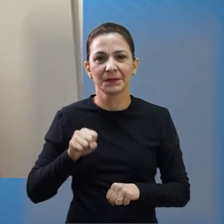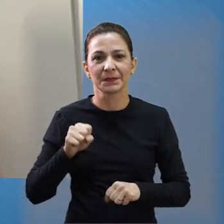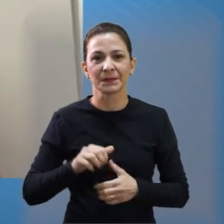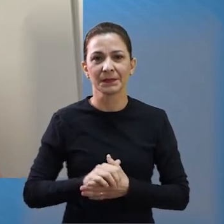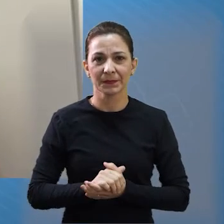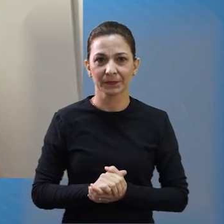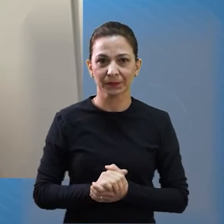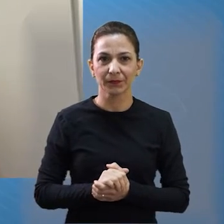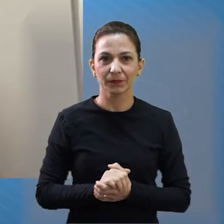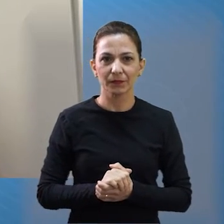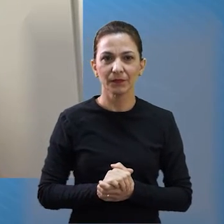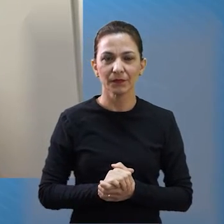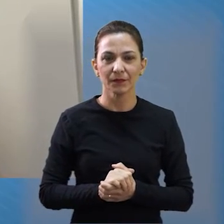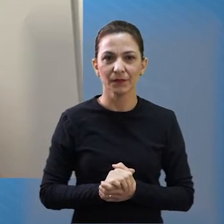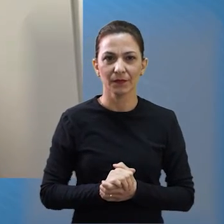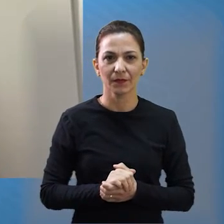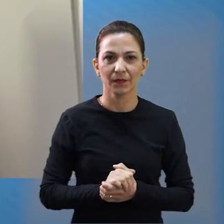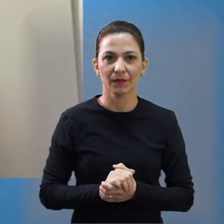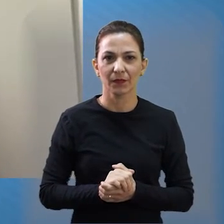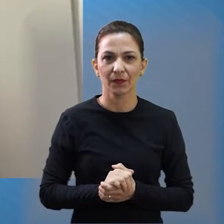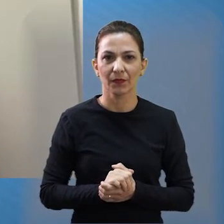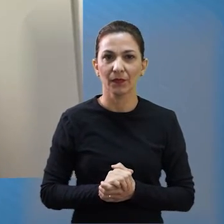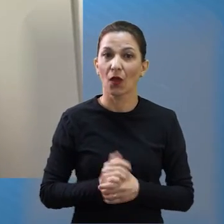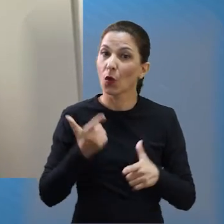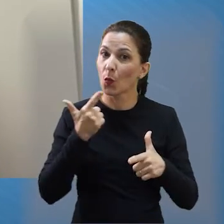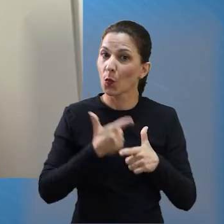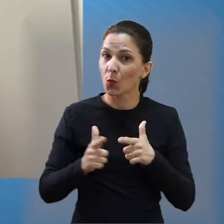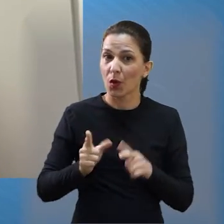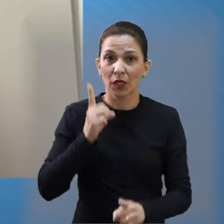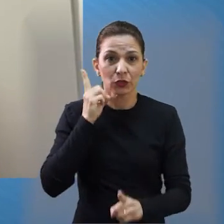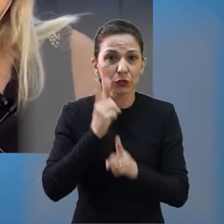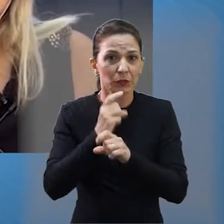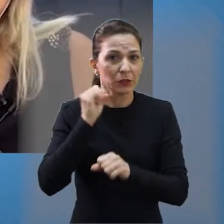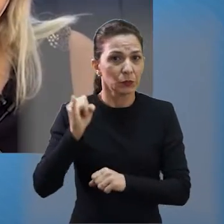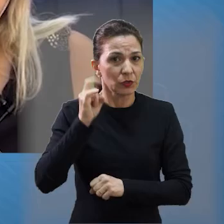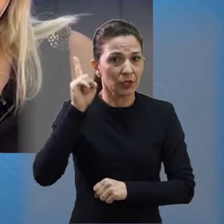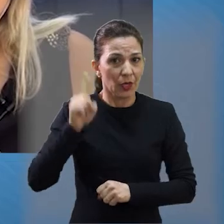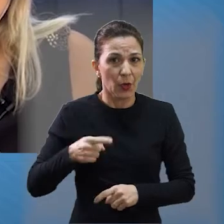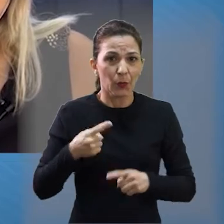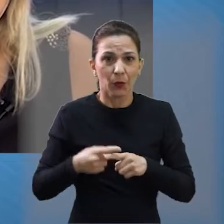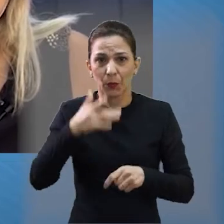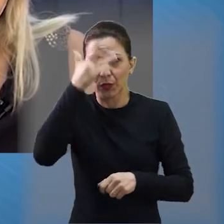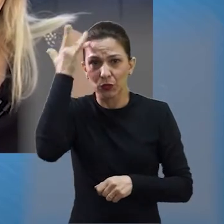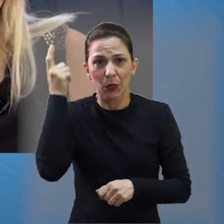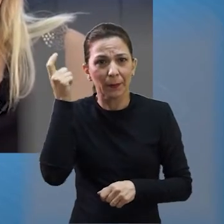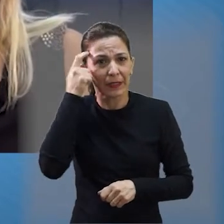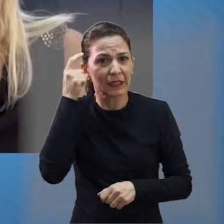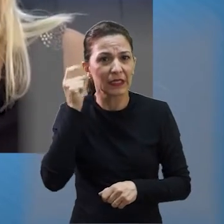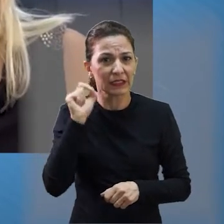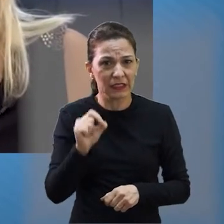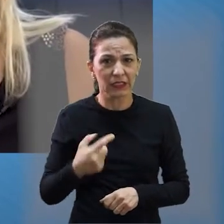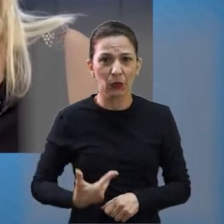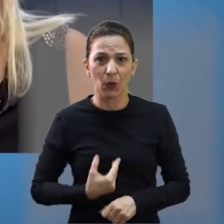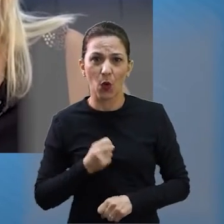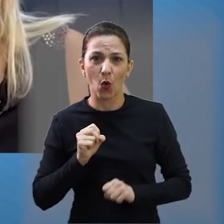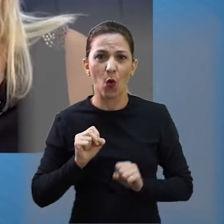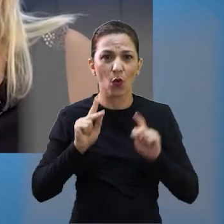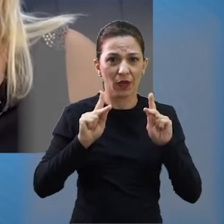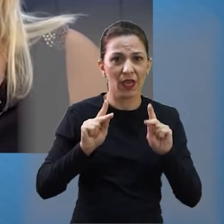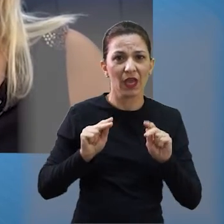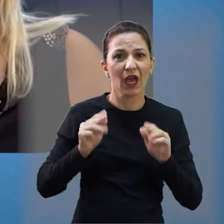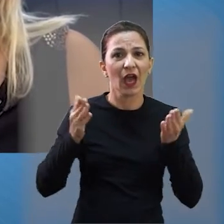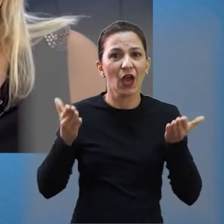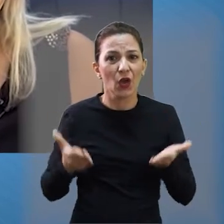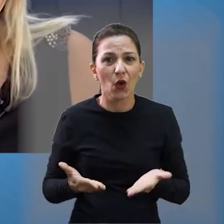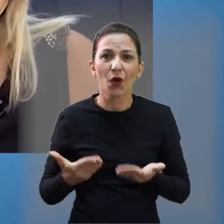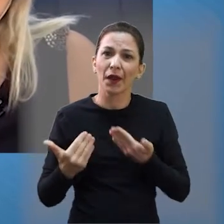depressão, sempre tem algum fator que ajudou a desencadear o processo. O importante é o esclarecimento e o acompanhamento médico, né?